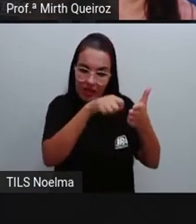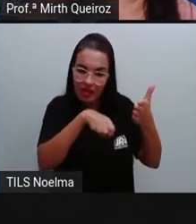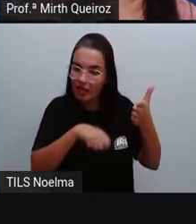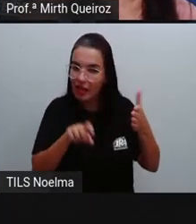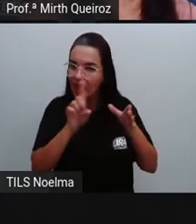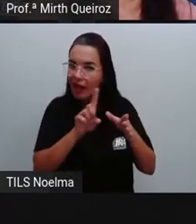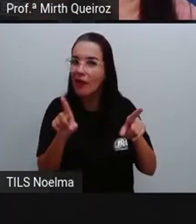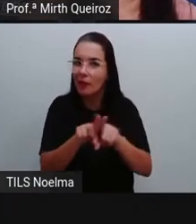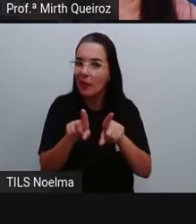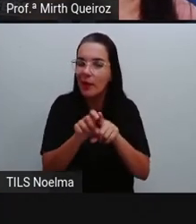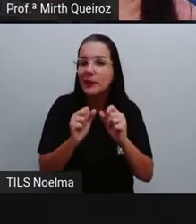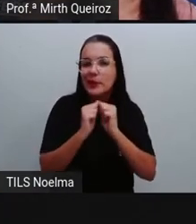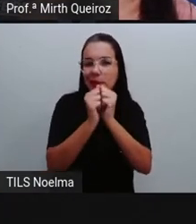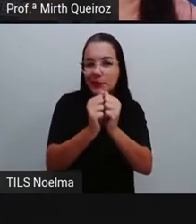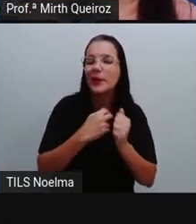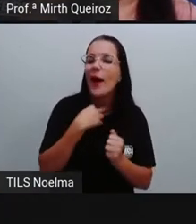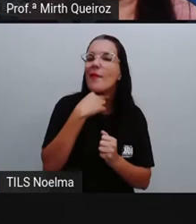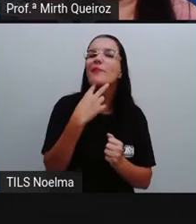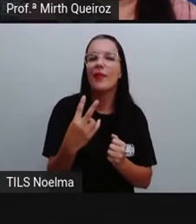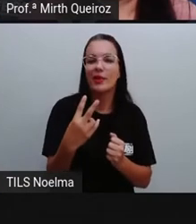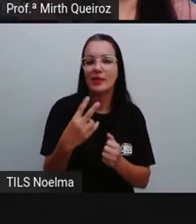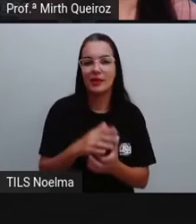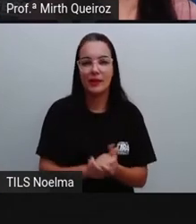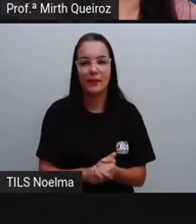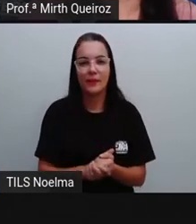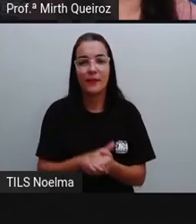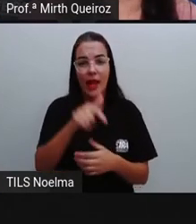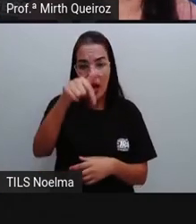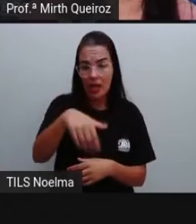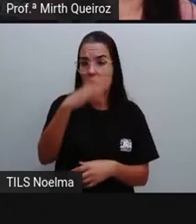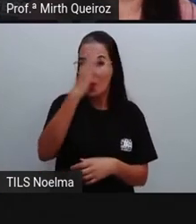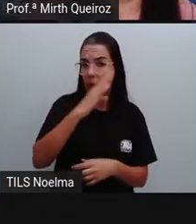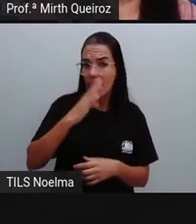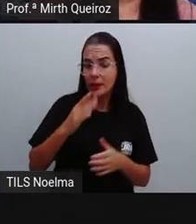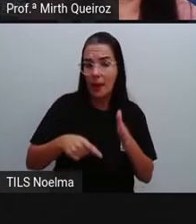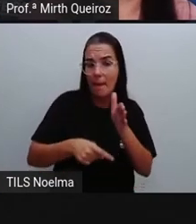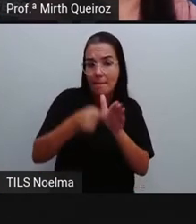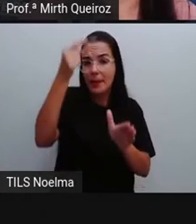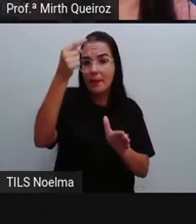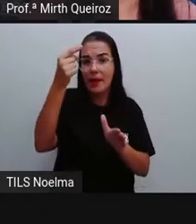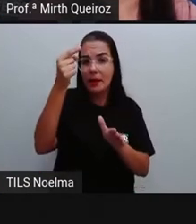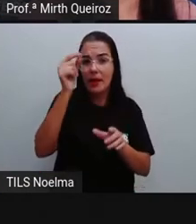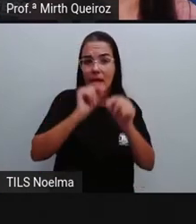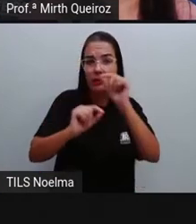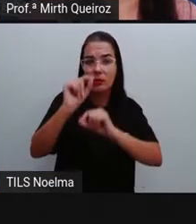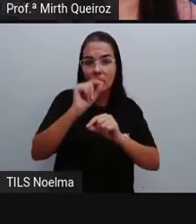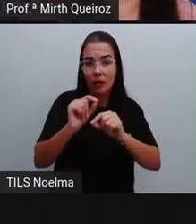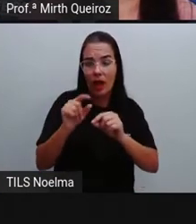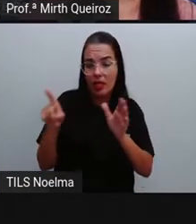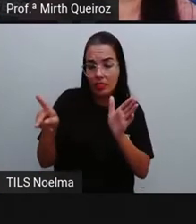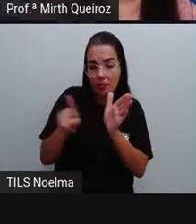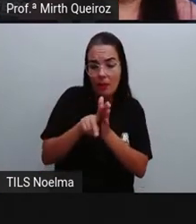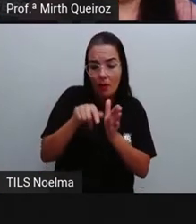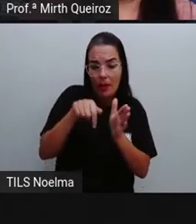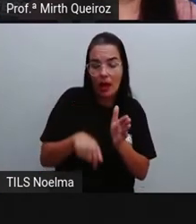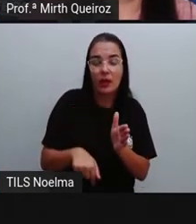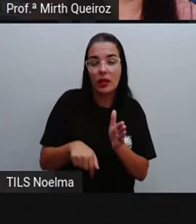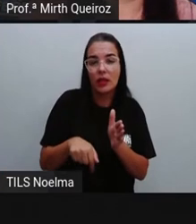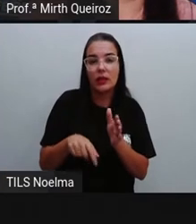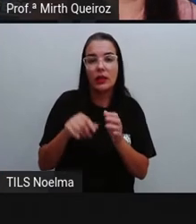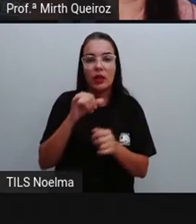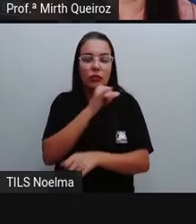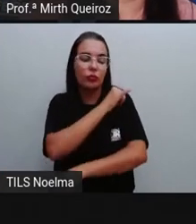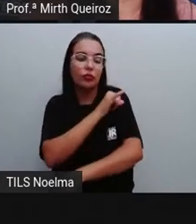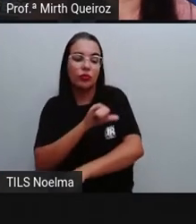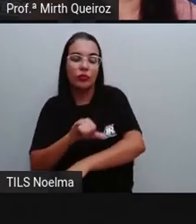telefone, por isso que ele denominou de telégrafo falante. No Brasil, as primeiras linhas eletrônicas foram instaladas no Rio